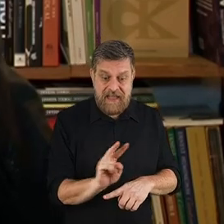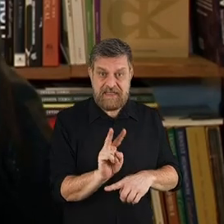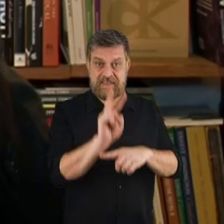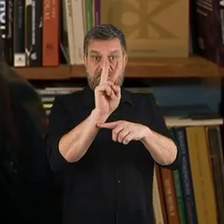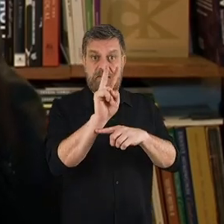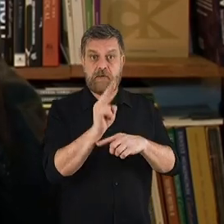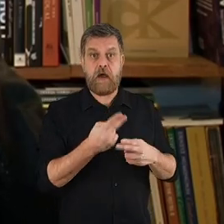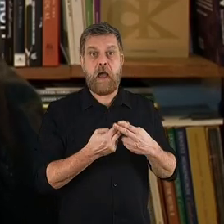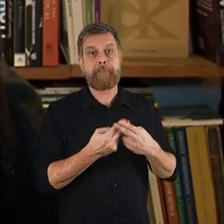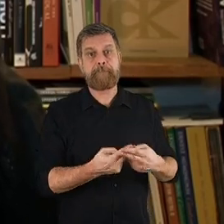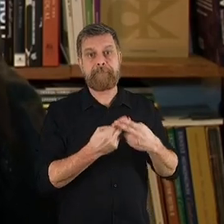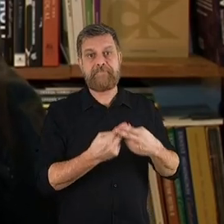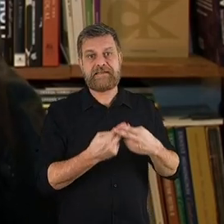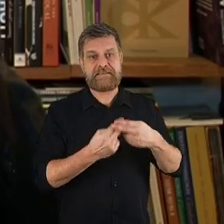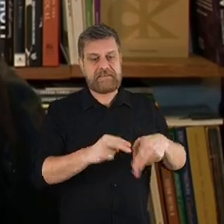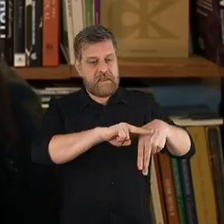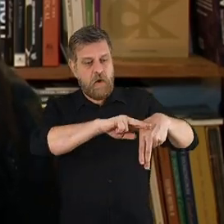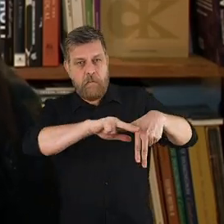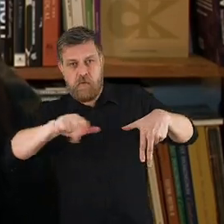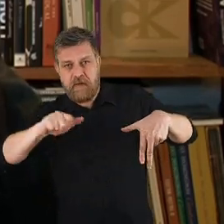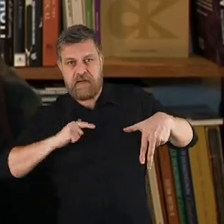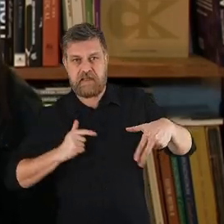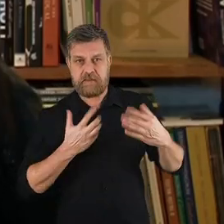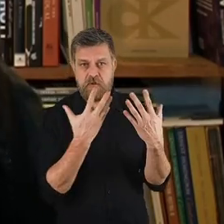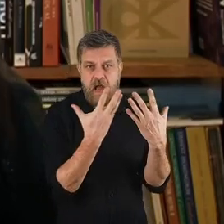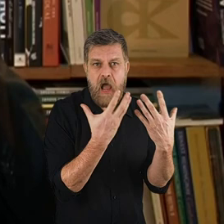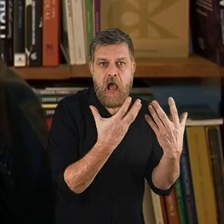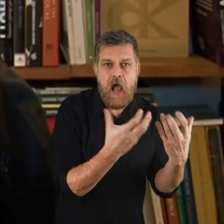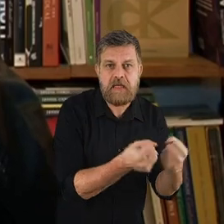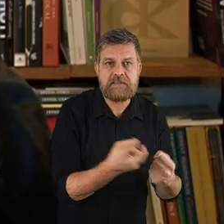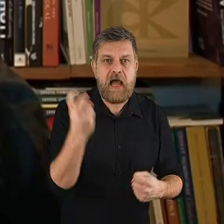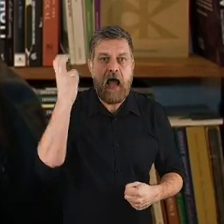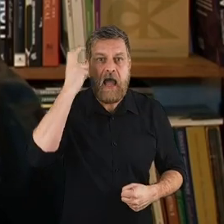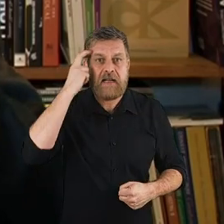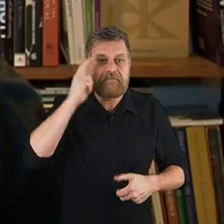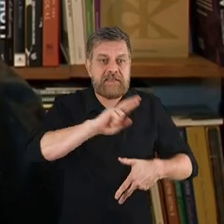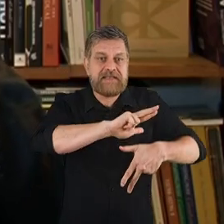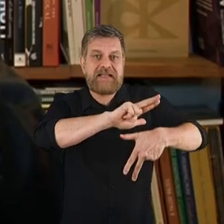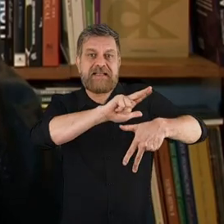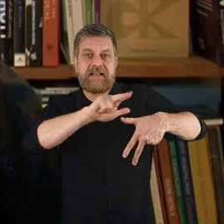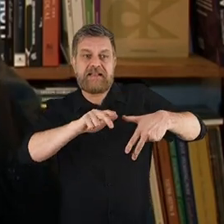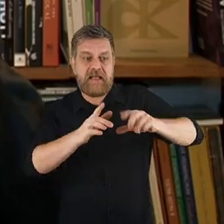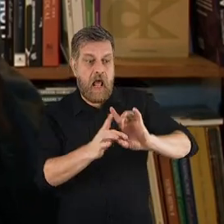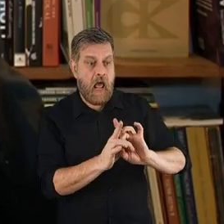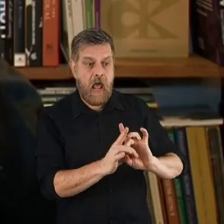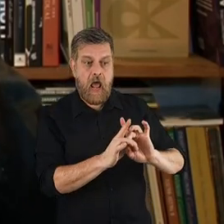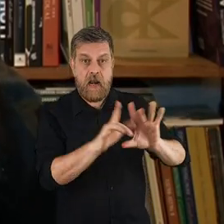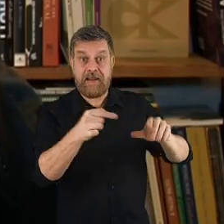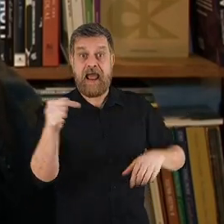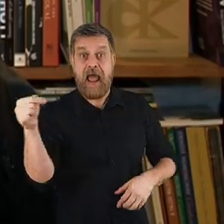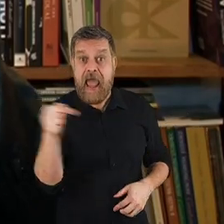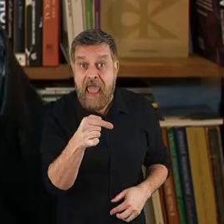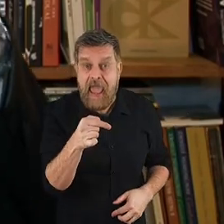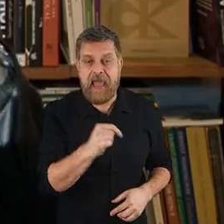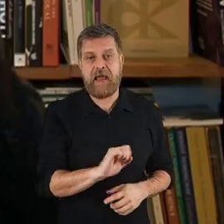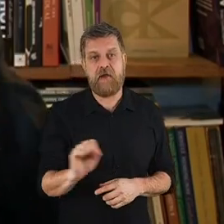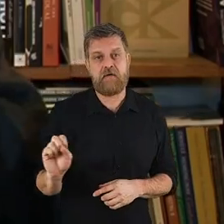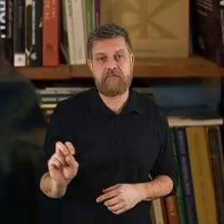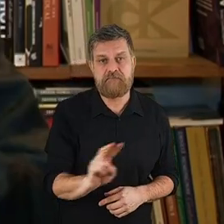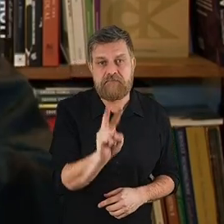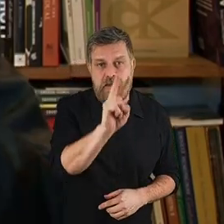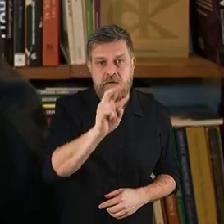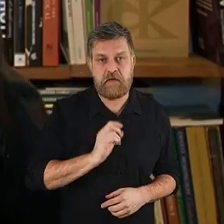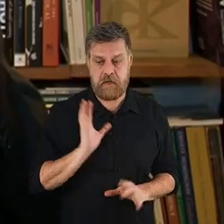da tolerância, o do pluralismo, do reconhecimento do pluralismo dos valores e o da garantia das liberdades plurais a todos, apenas este é